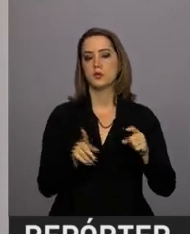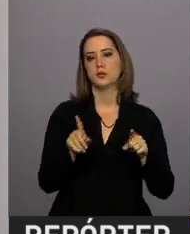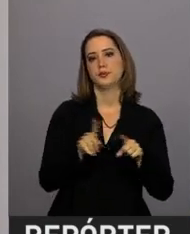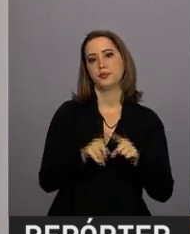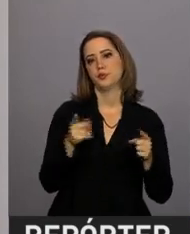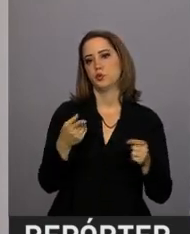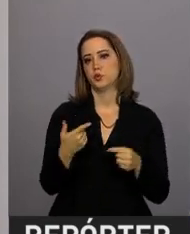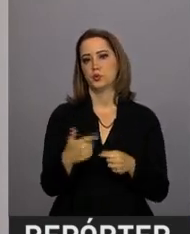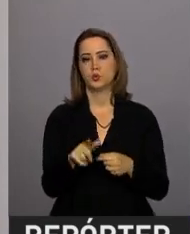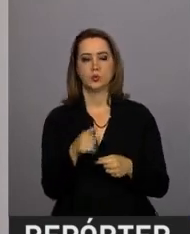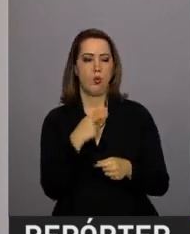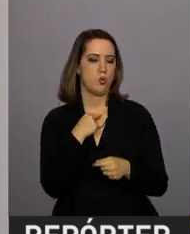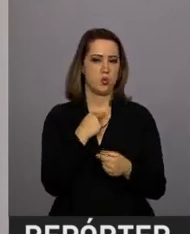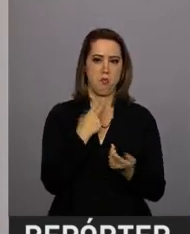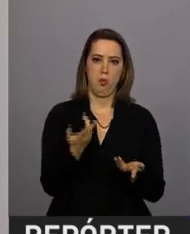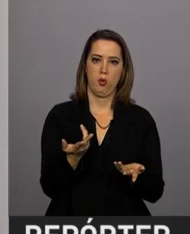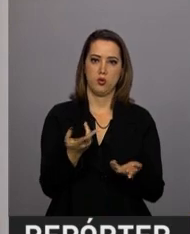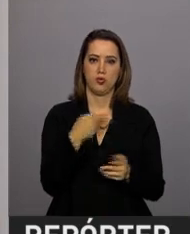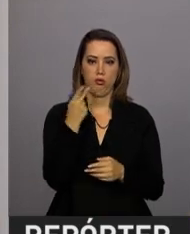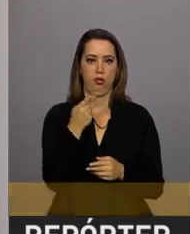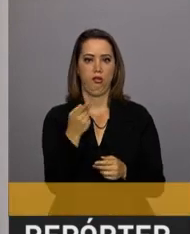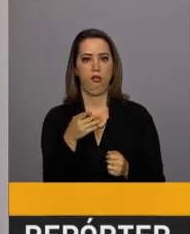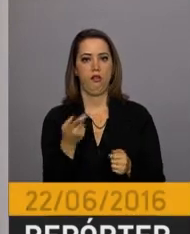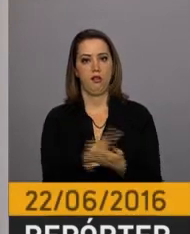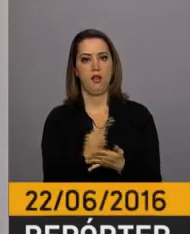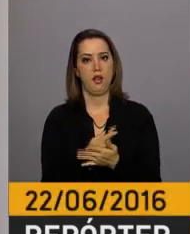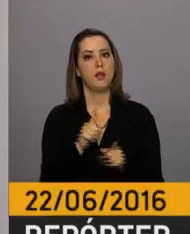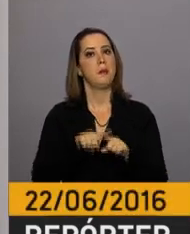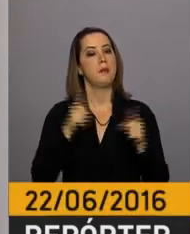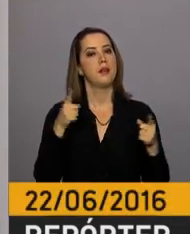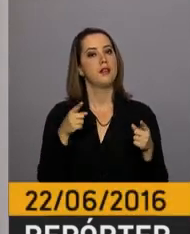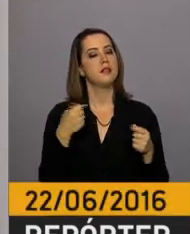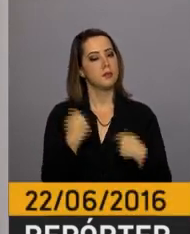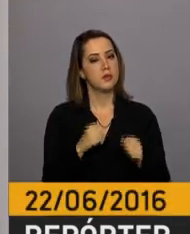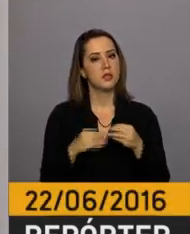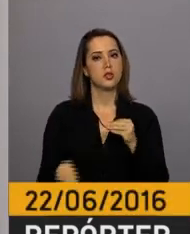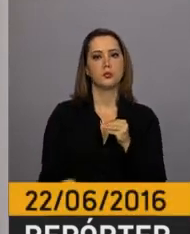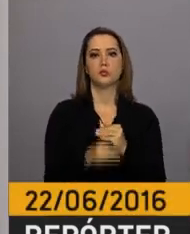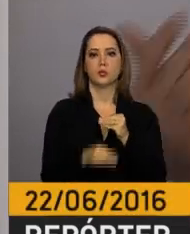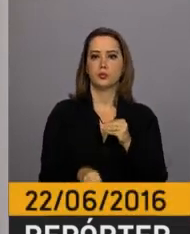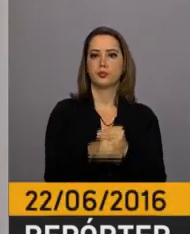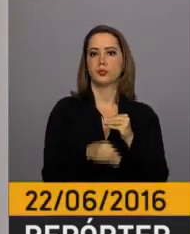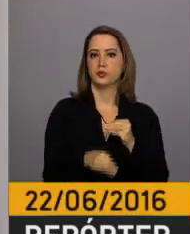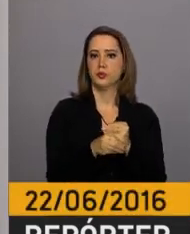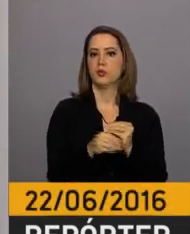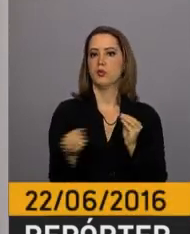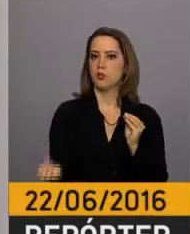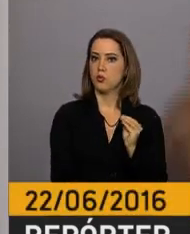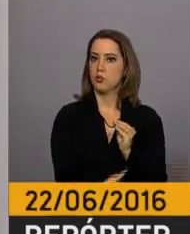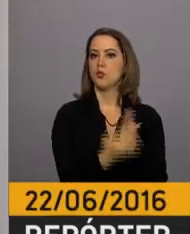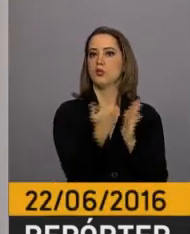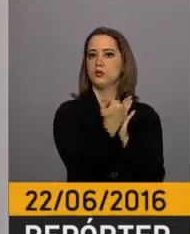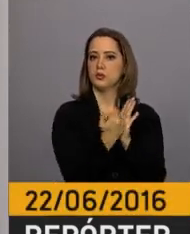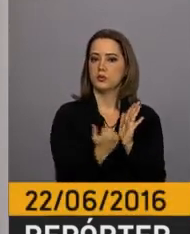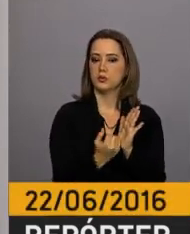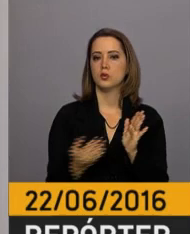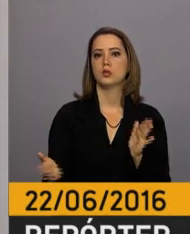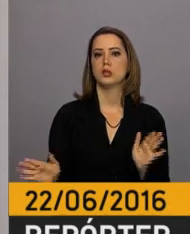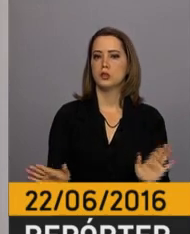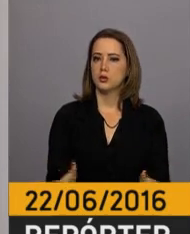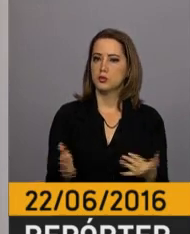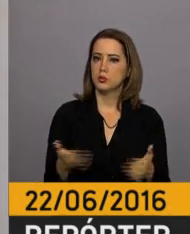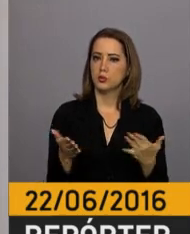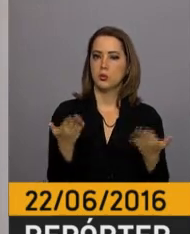se pode em momento nenhum questionar mas que ele tem que ser complementado com ações que visem a retomada da atividade A retomada do